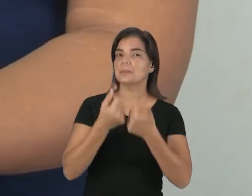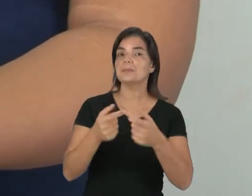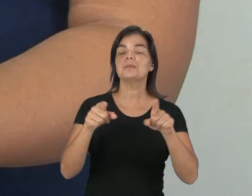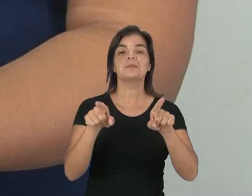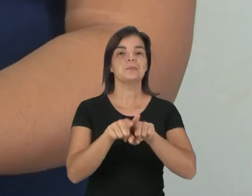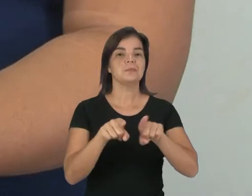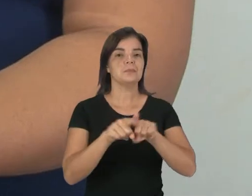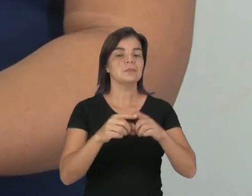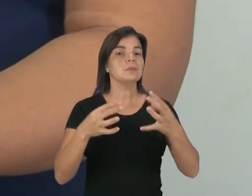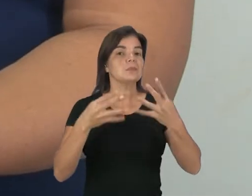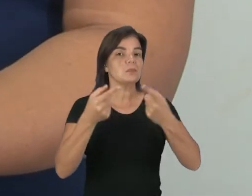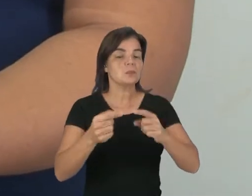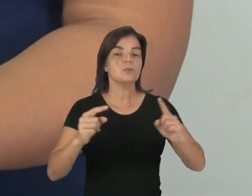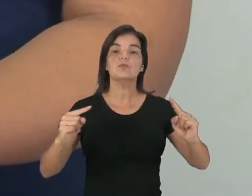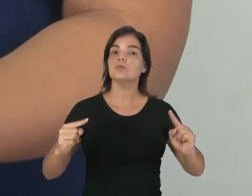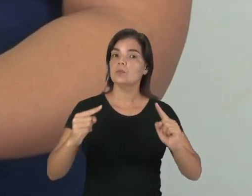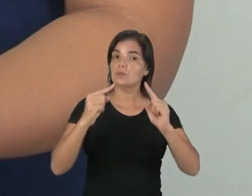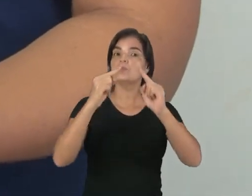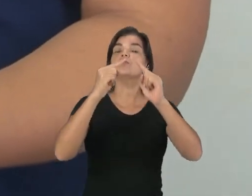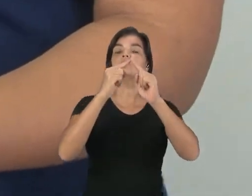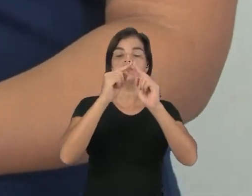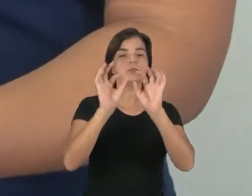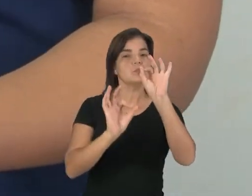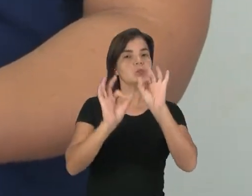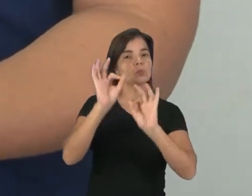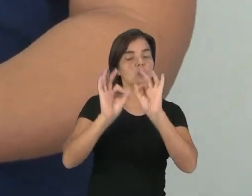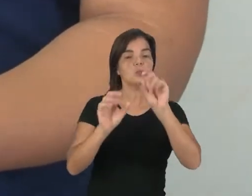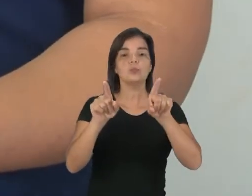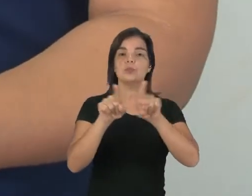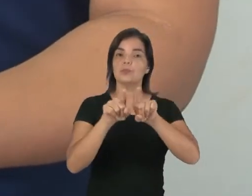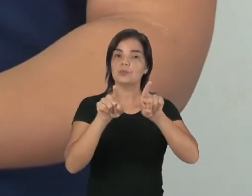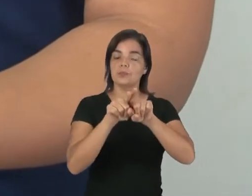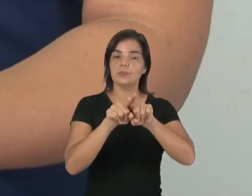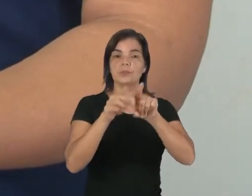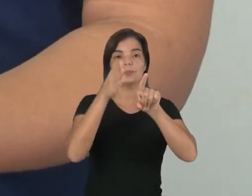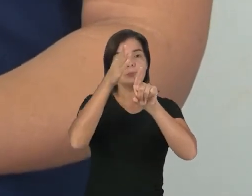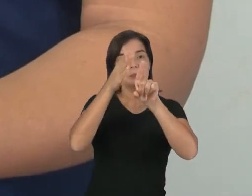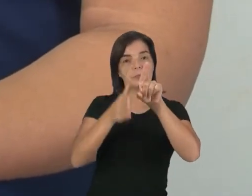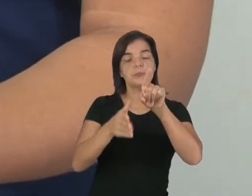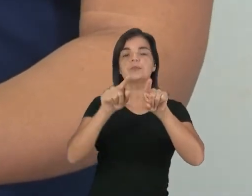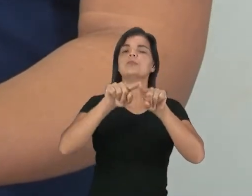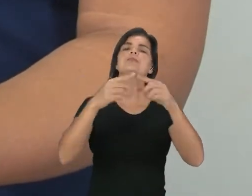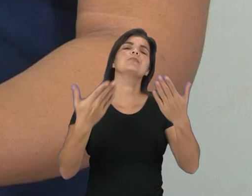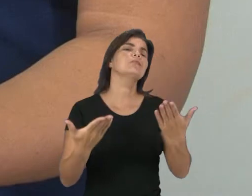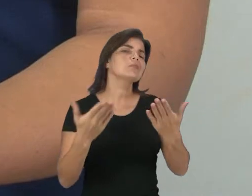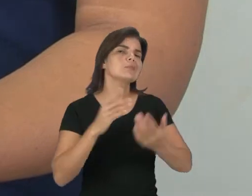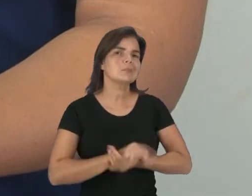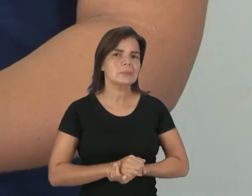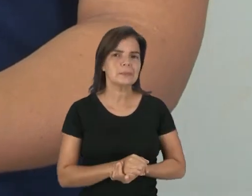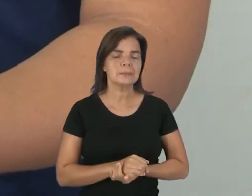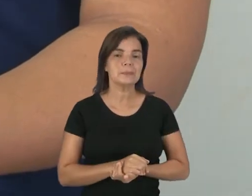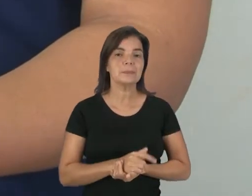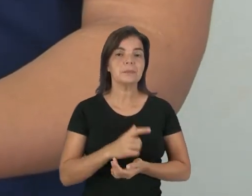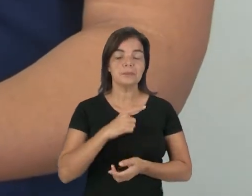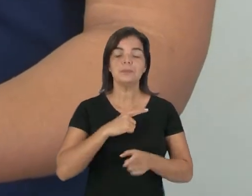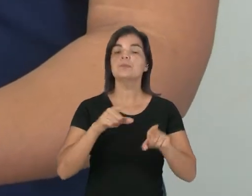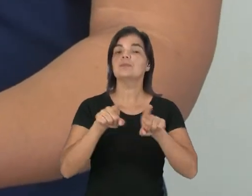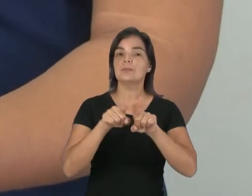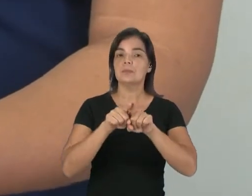Muito bem. E todos os seus lados são formados por uma mesma forma. Que forma é essa?